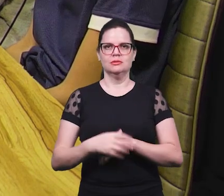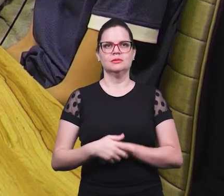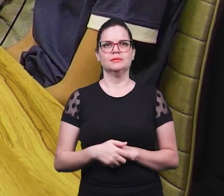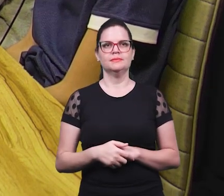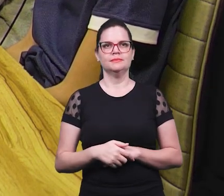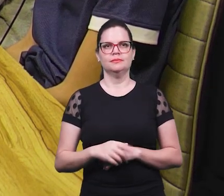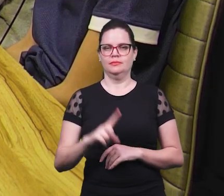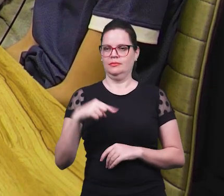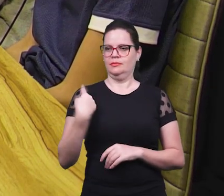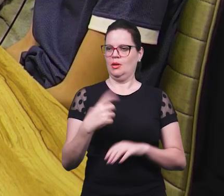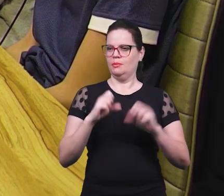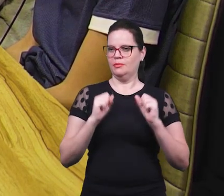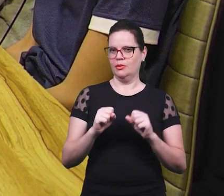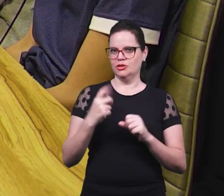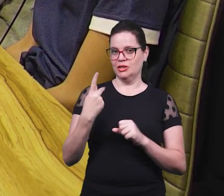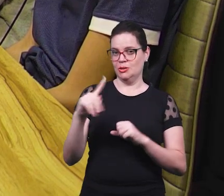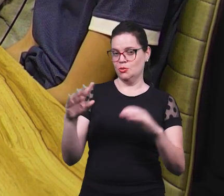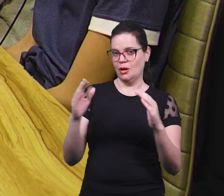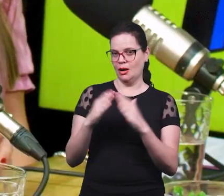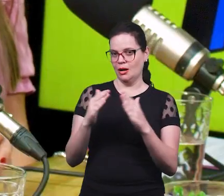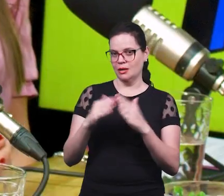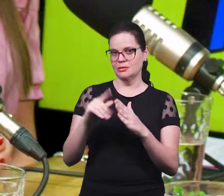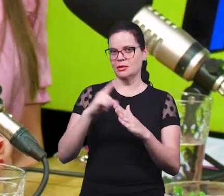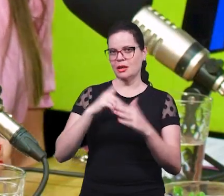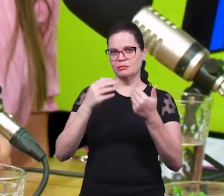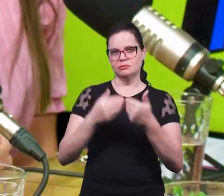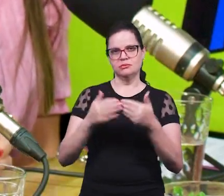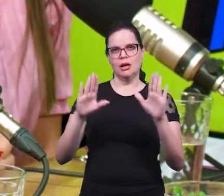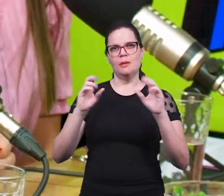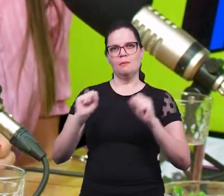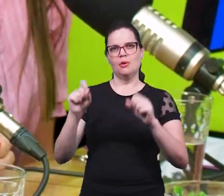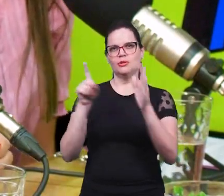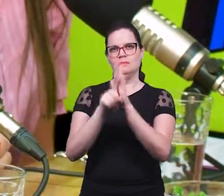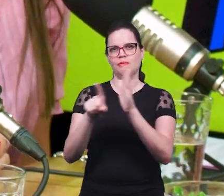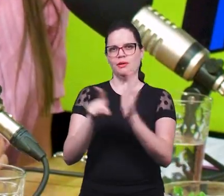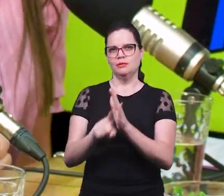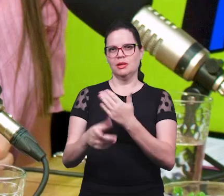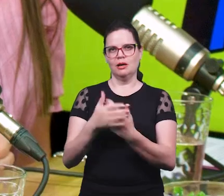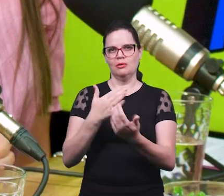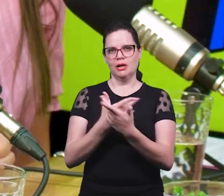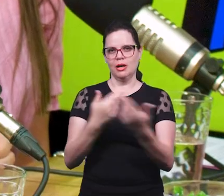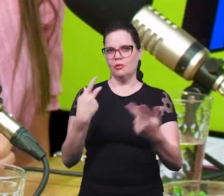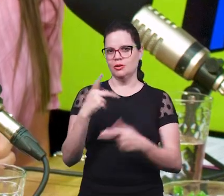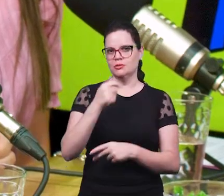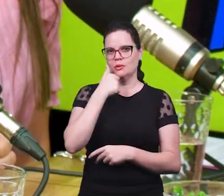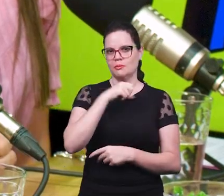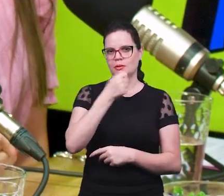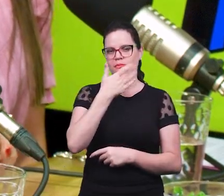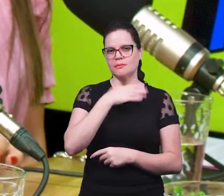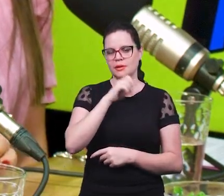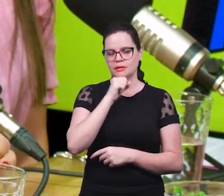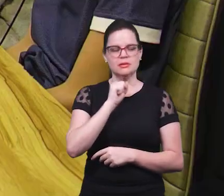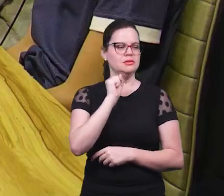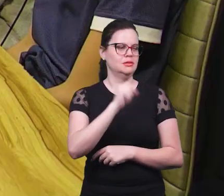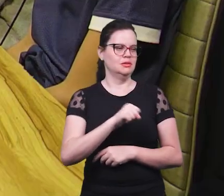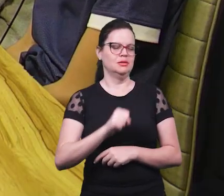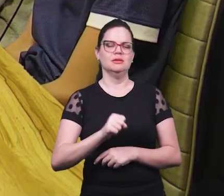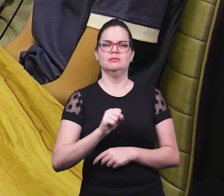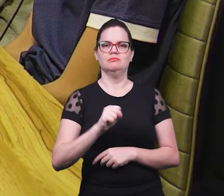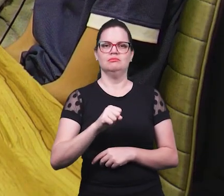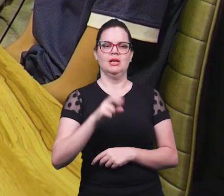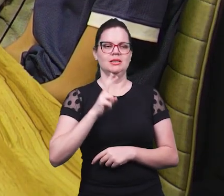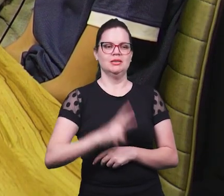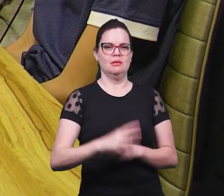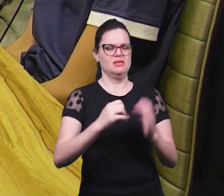Então, nós podemos dizer que na sua casa há uma abertura. Você pode perguntar o que quiser para os seus pais. Sim, tento sempre não manter segredo